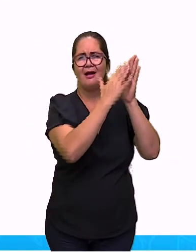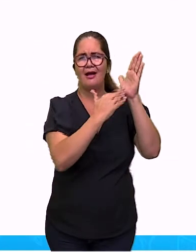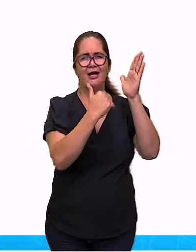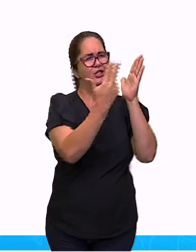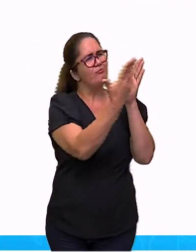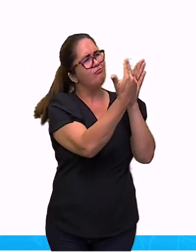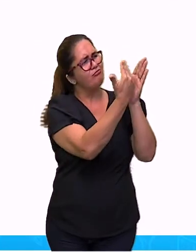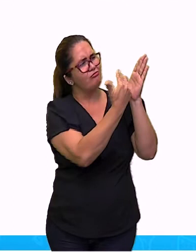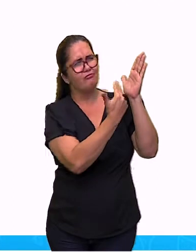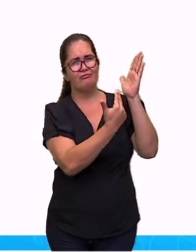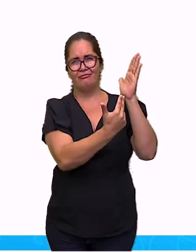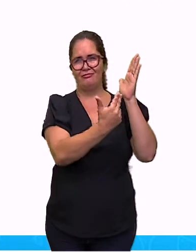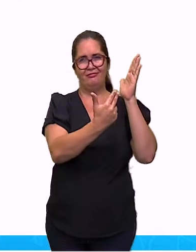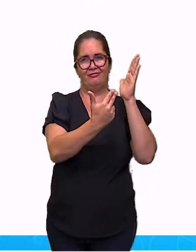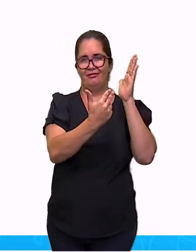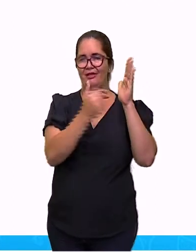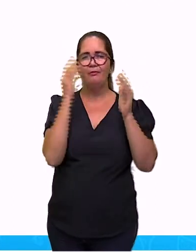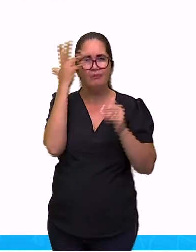do pontilhismo.